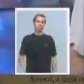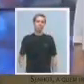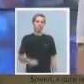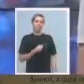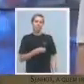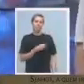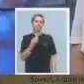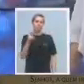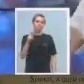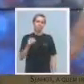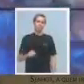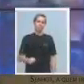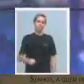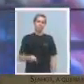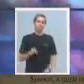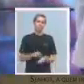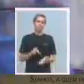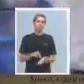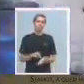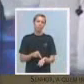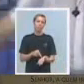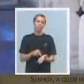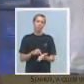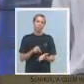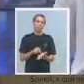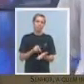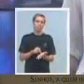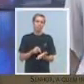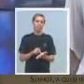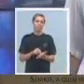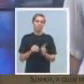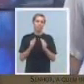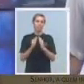Igreja. A Igreja não tem nenhuma dúvida quanto a isso.